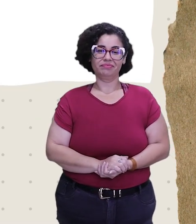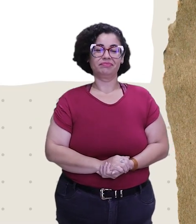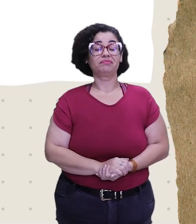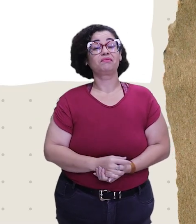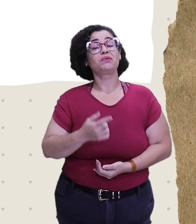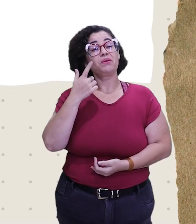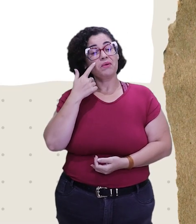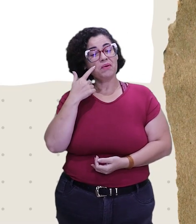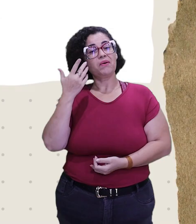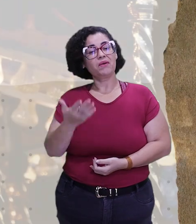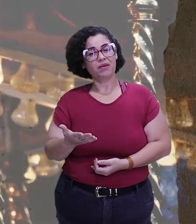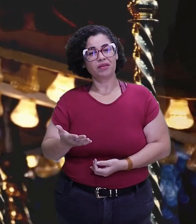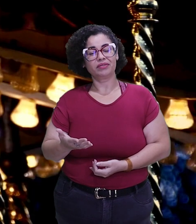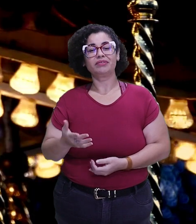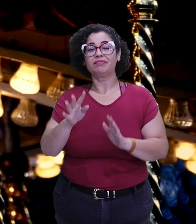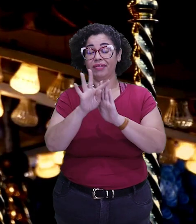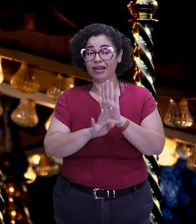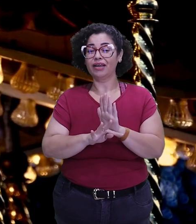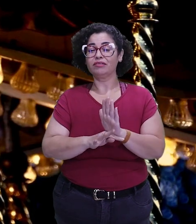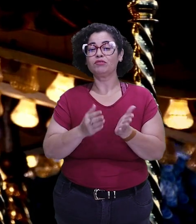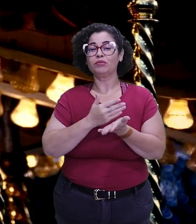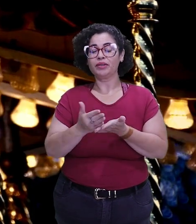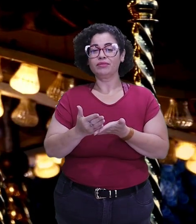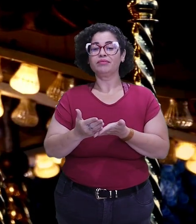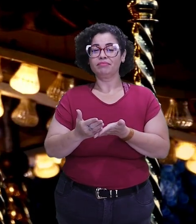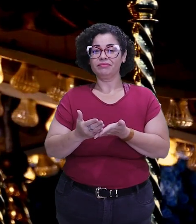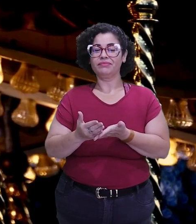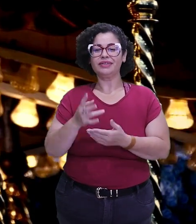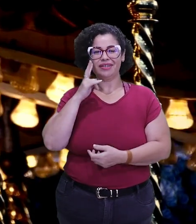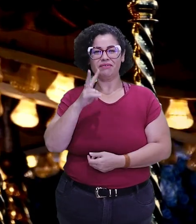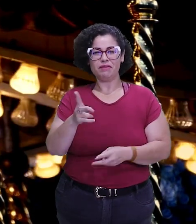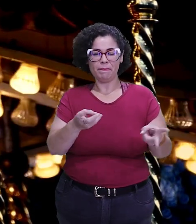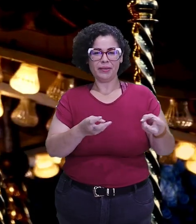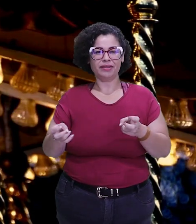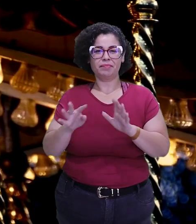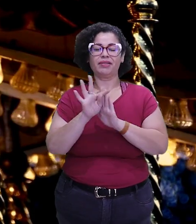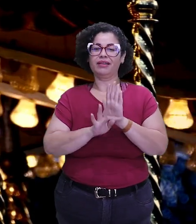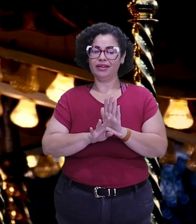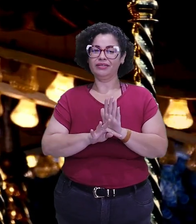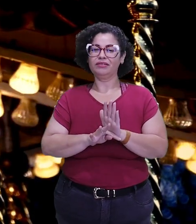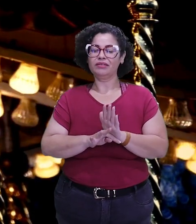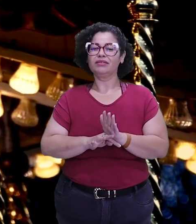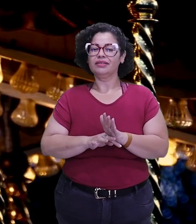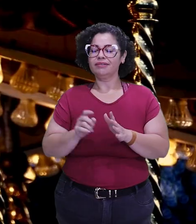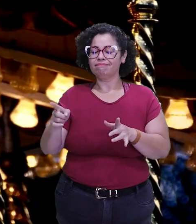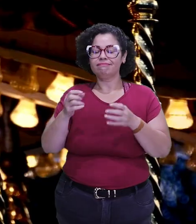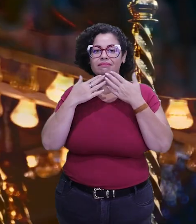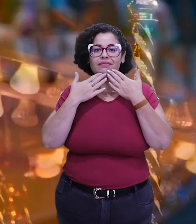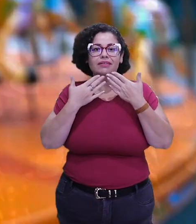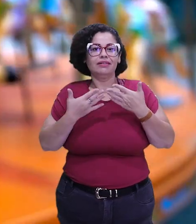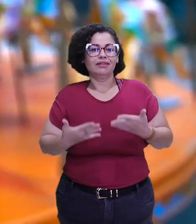Vejam só, no início do texto, a gente percebe que o encantamento